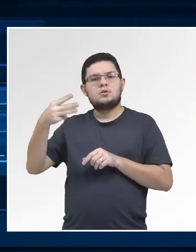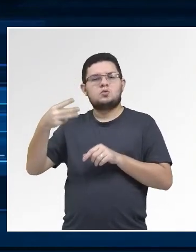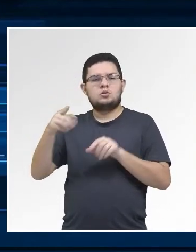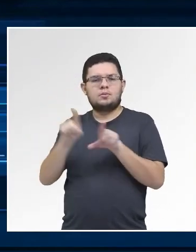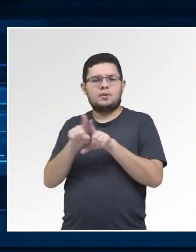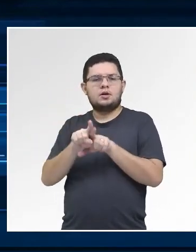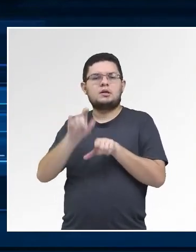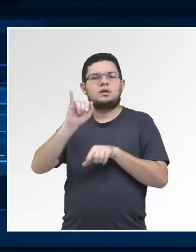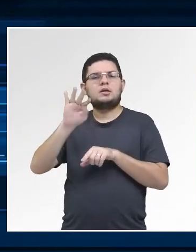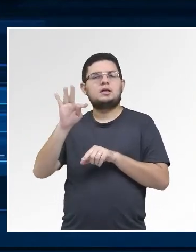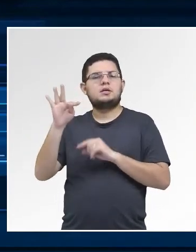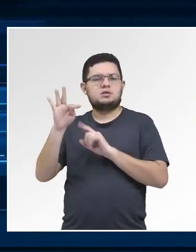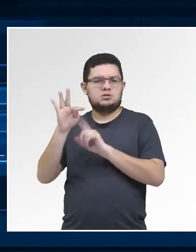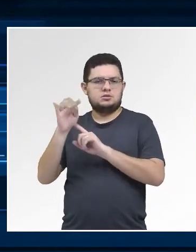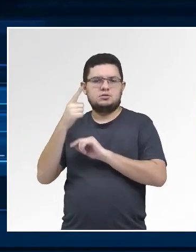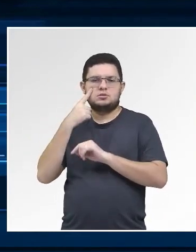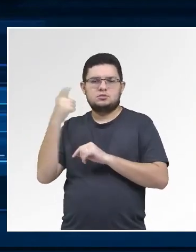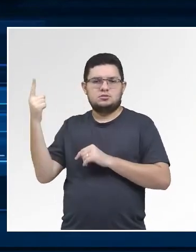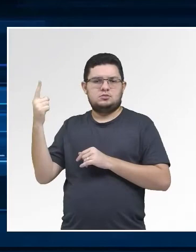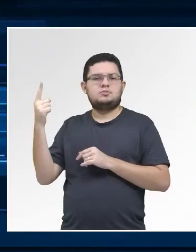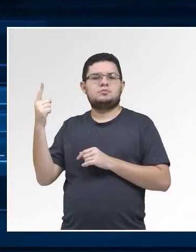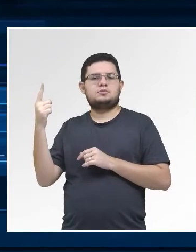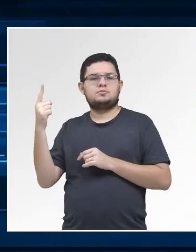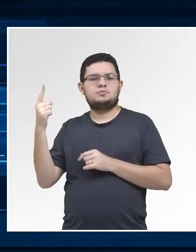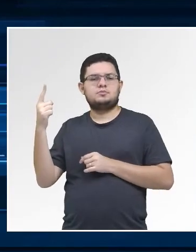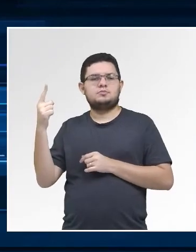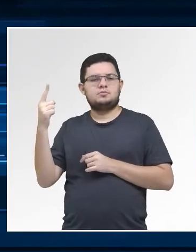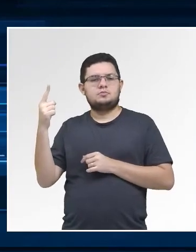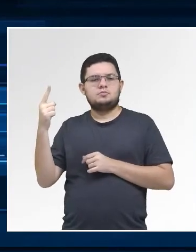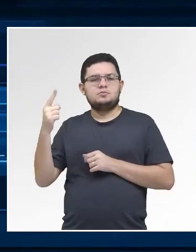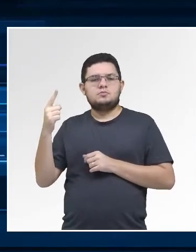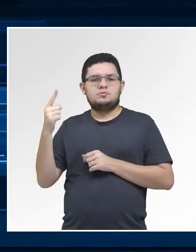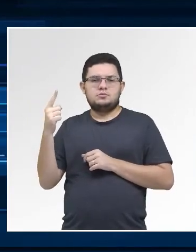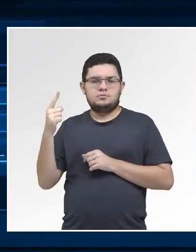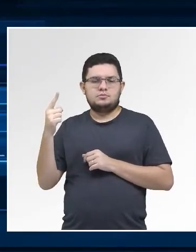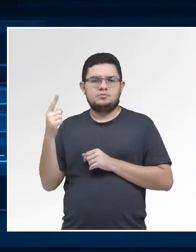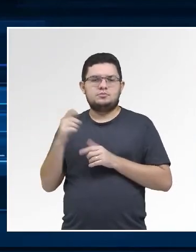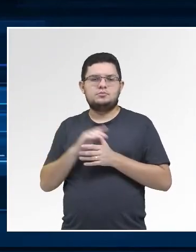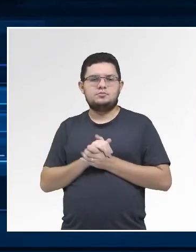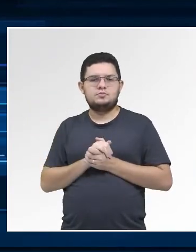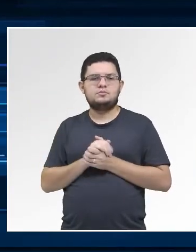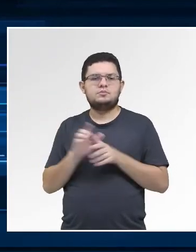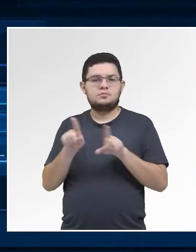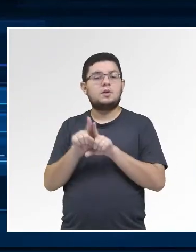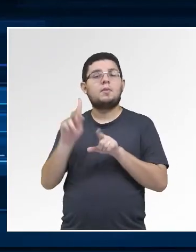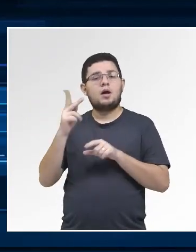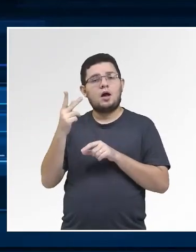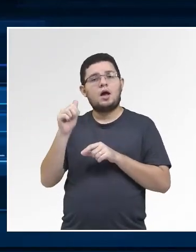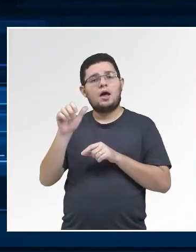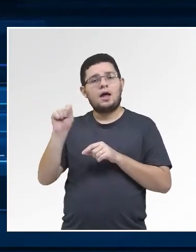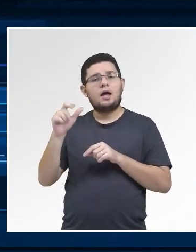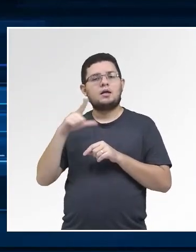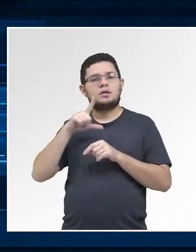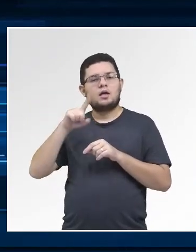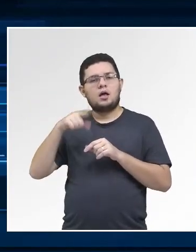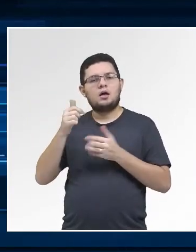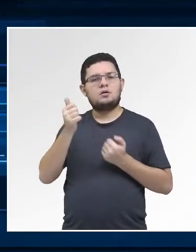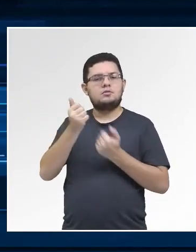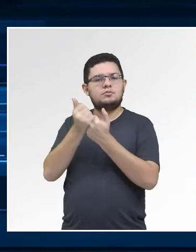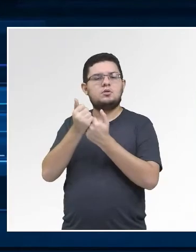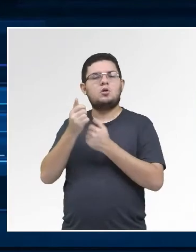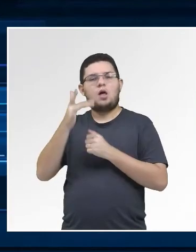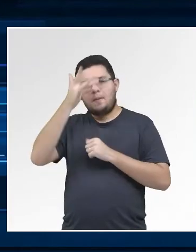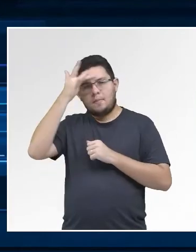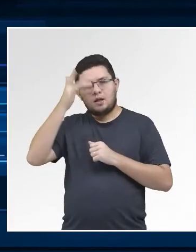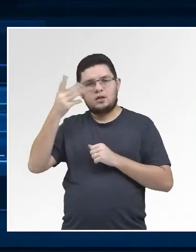lá no comecinho da frase, olha bem aqui, né? O it, né? Lá em cima. Aí tem o has, que é a forma da terceira pessoa no singular.